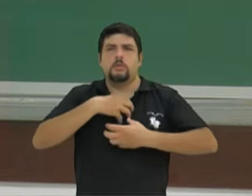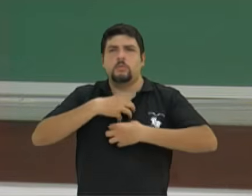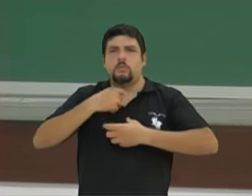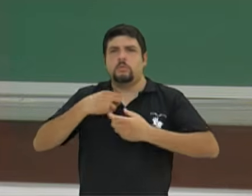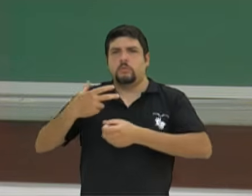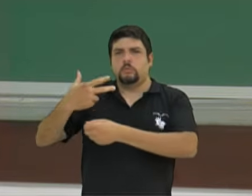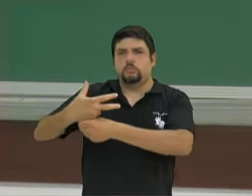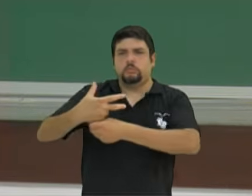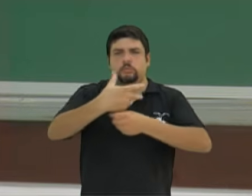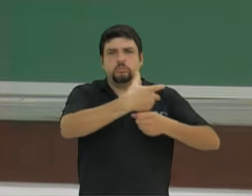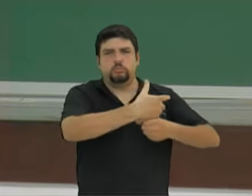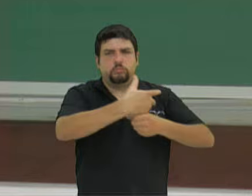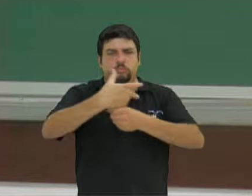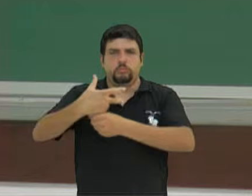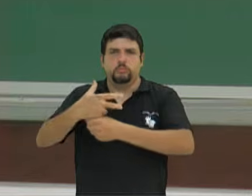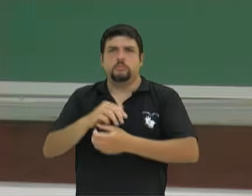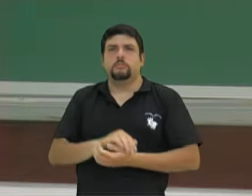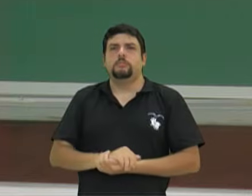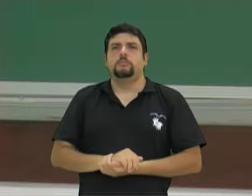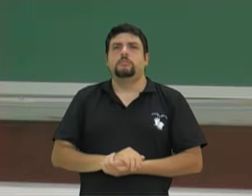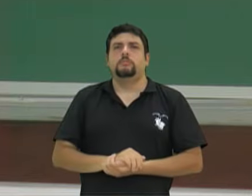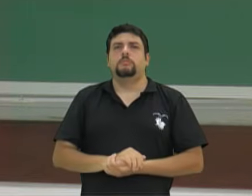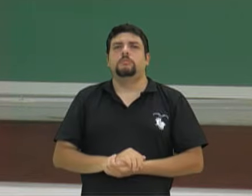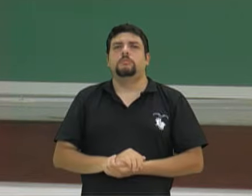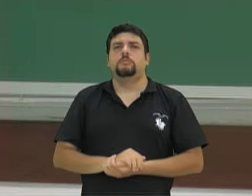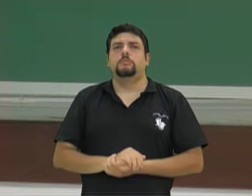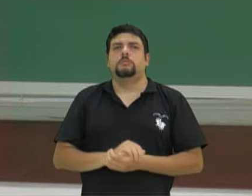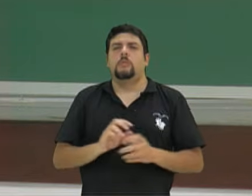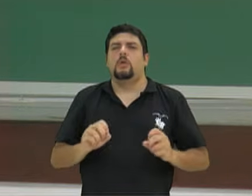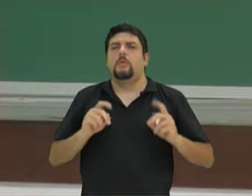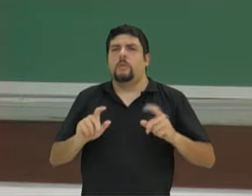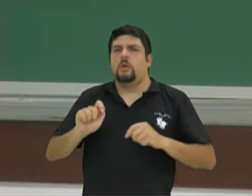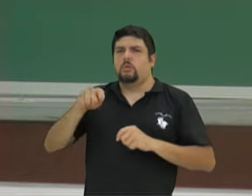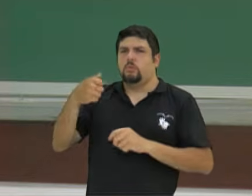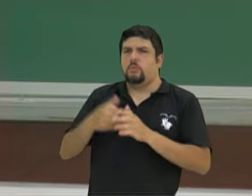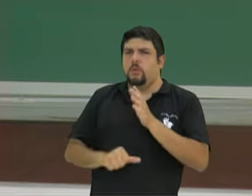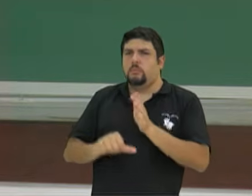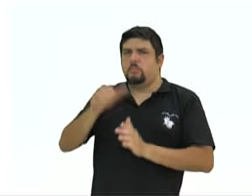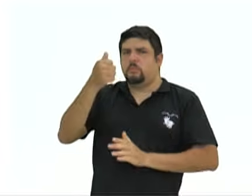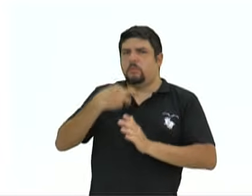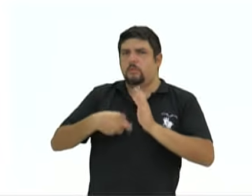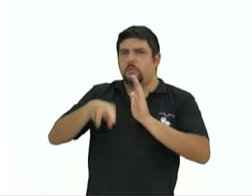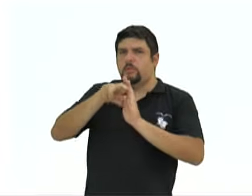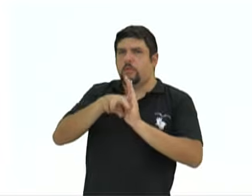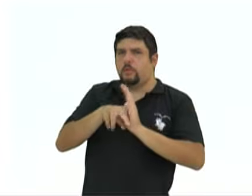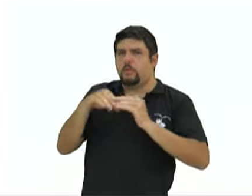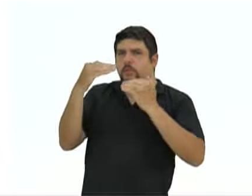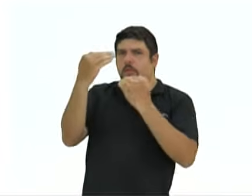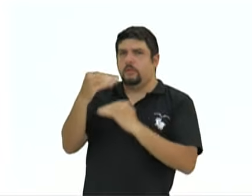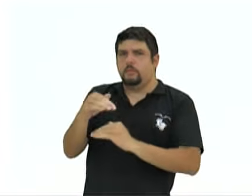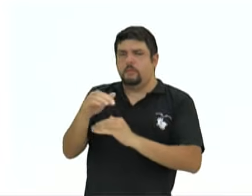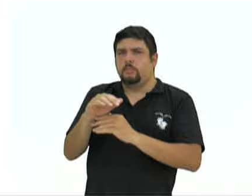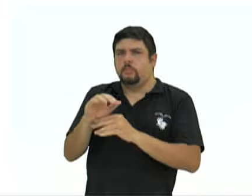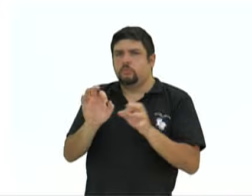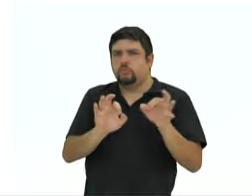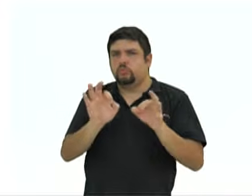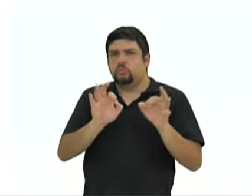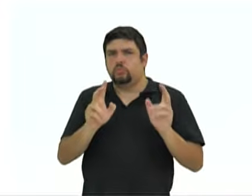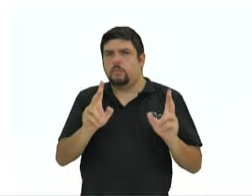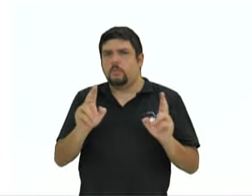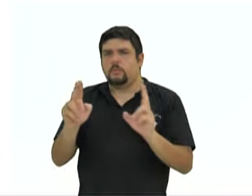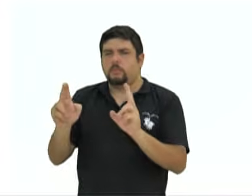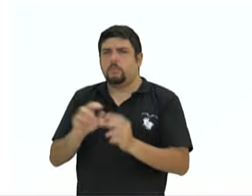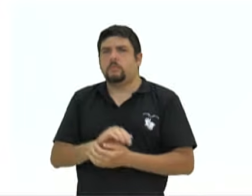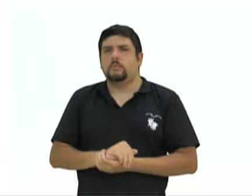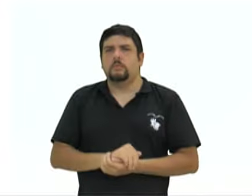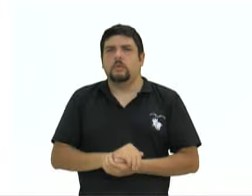câmera e de edição, bem bacana. Então vamos lá. Sobre as primeiras padronizações da edição. Nós temos a alternativa 1 lá. Em